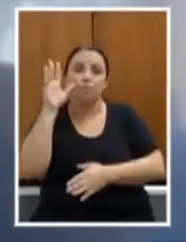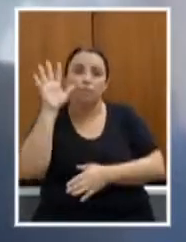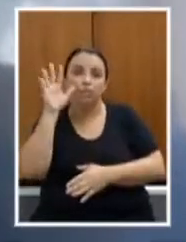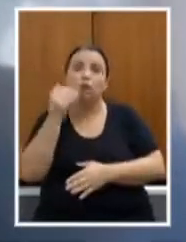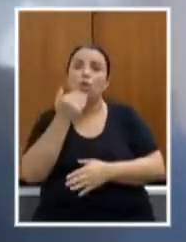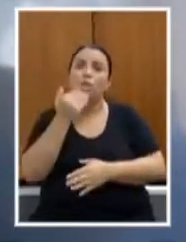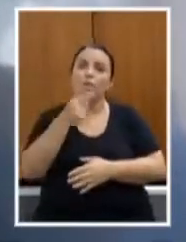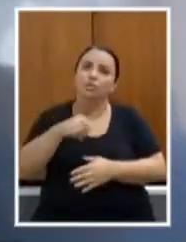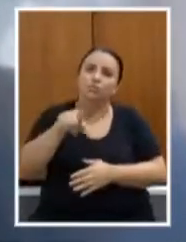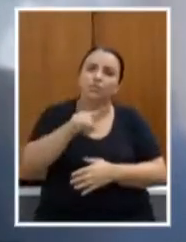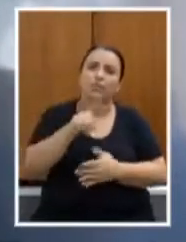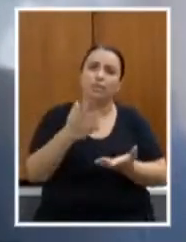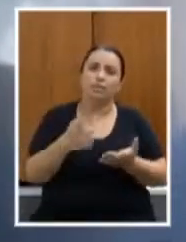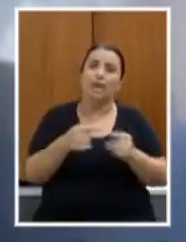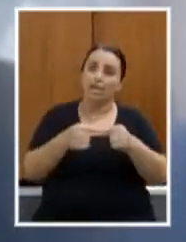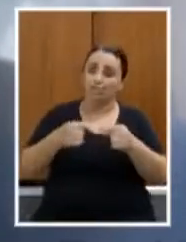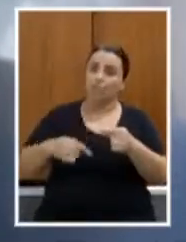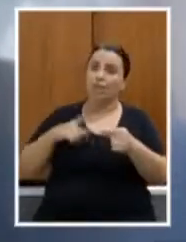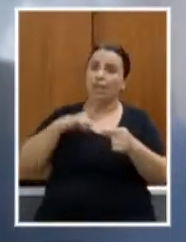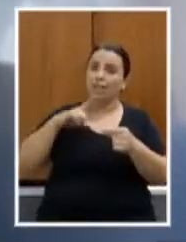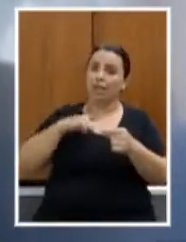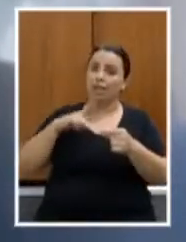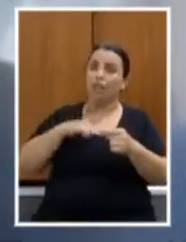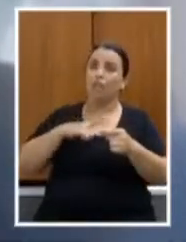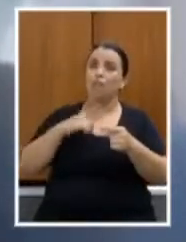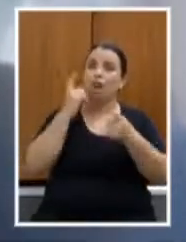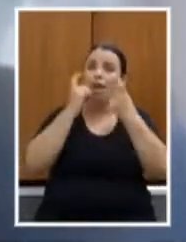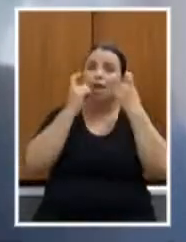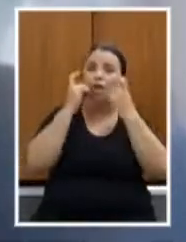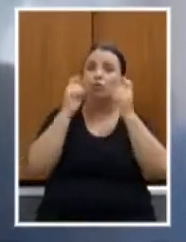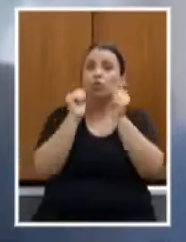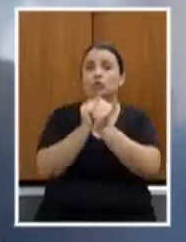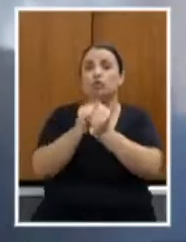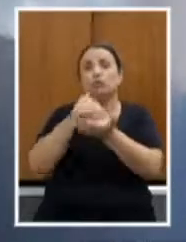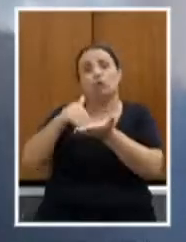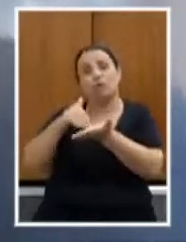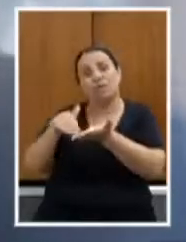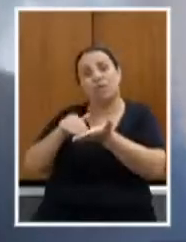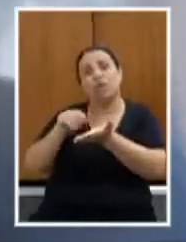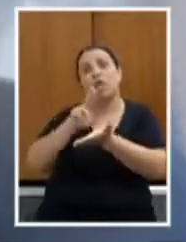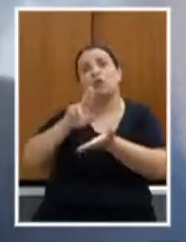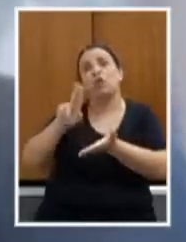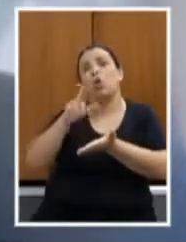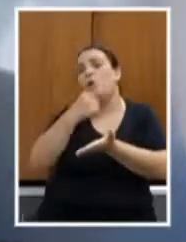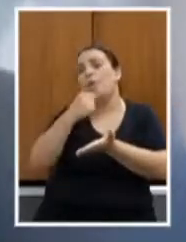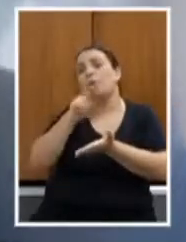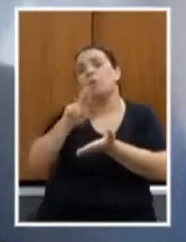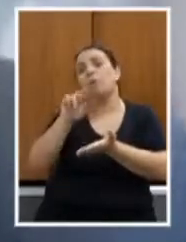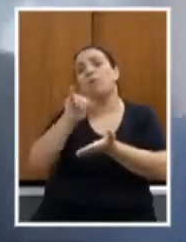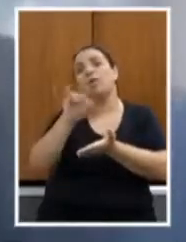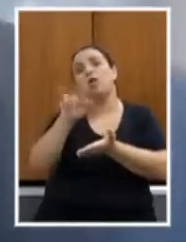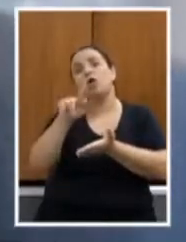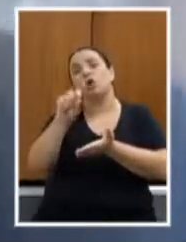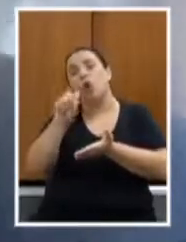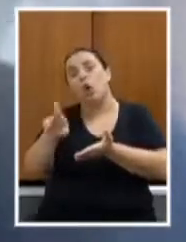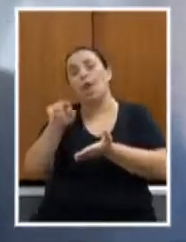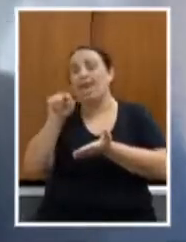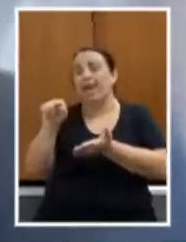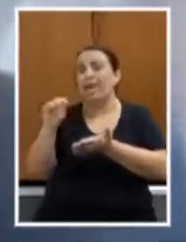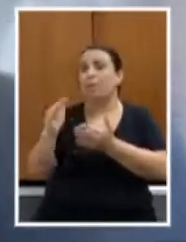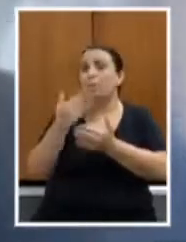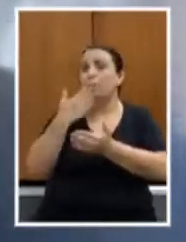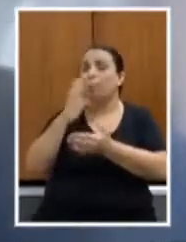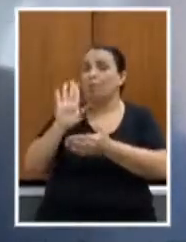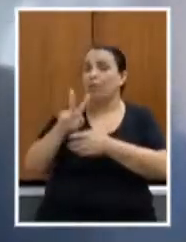secretário Igor, e ele também nos disse que ainda nesse final de ano ia tentar fazer um esforço